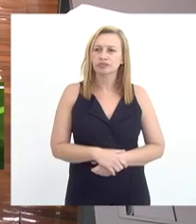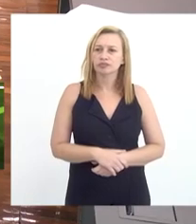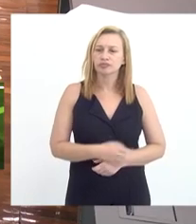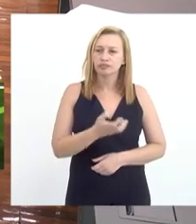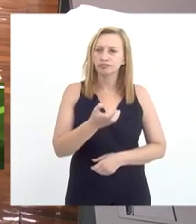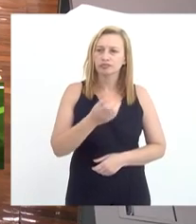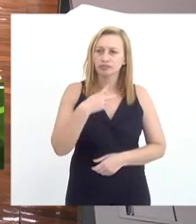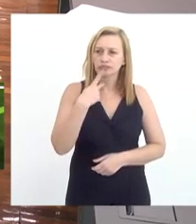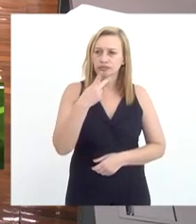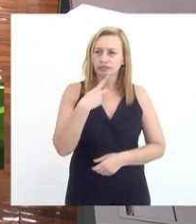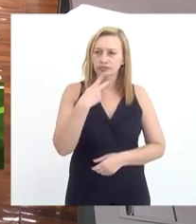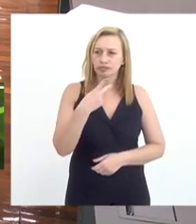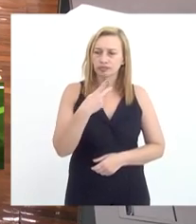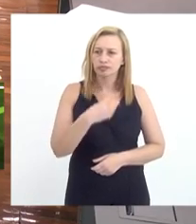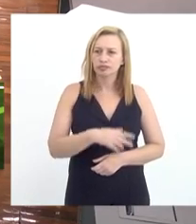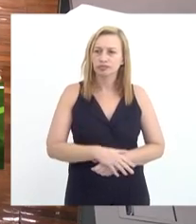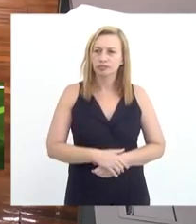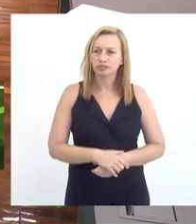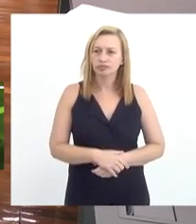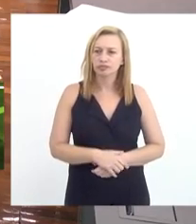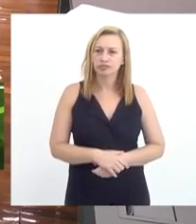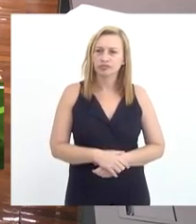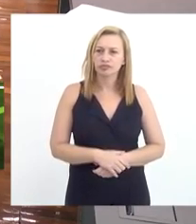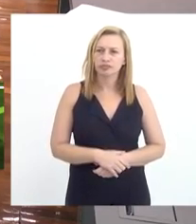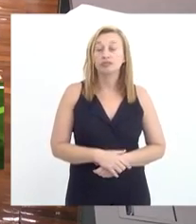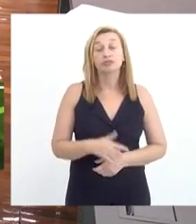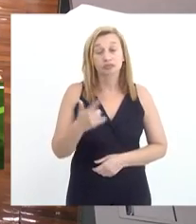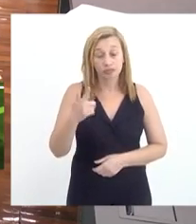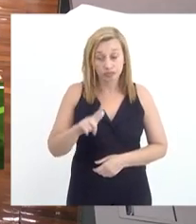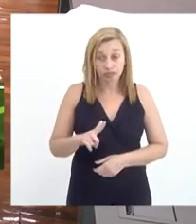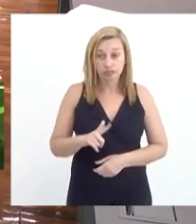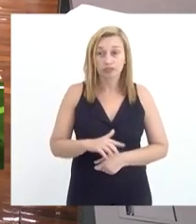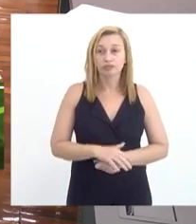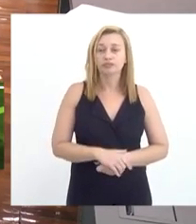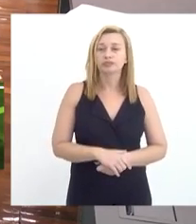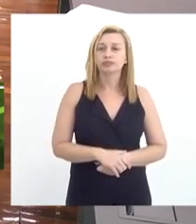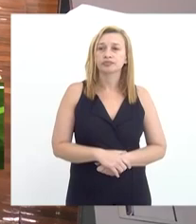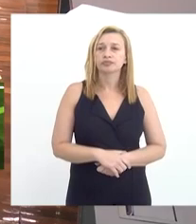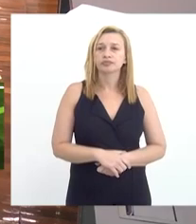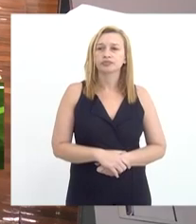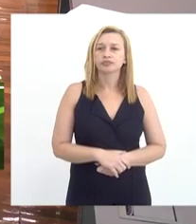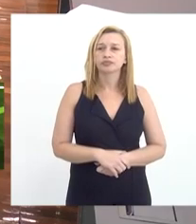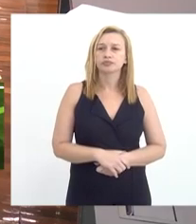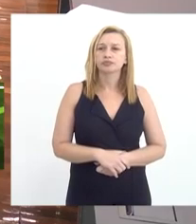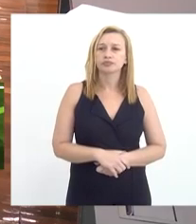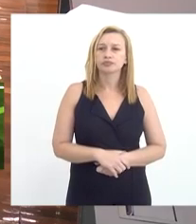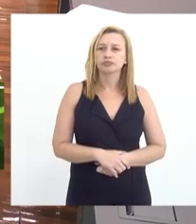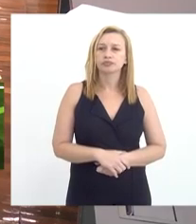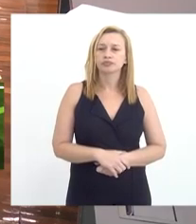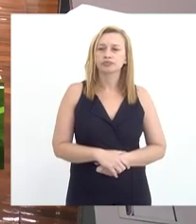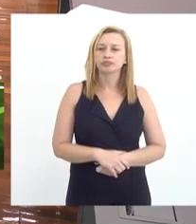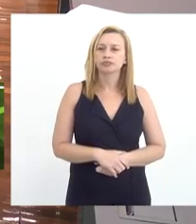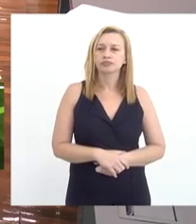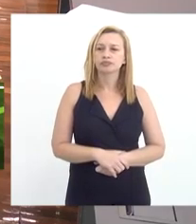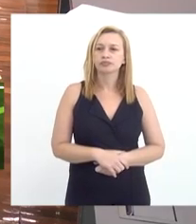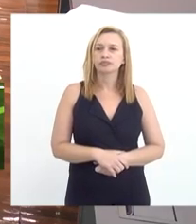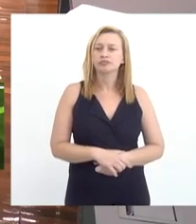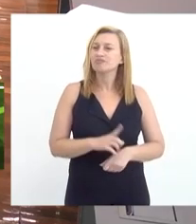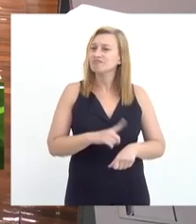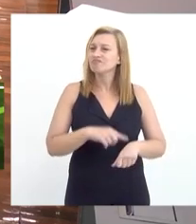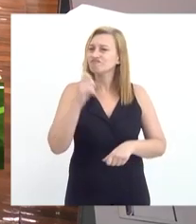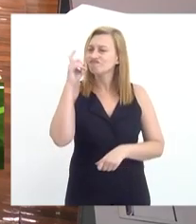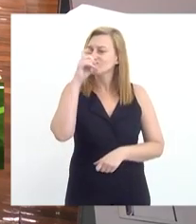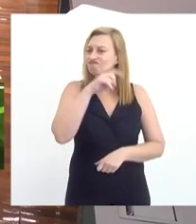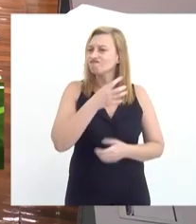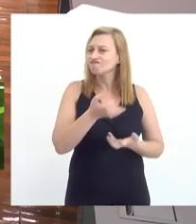Ressaltar Que Mais uma vez É É um momento Muito duro Mas eu